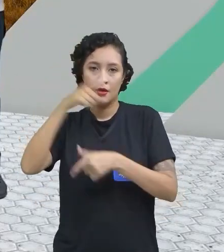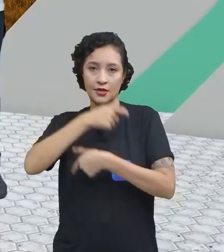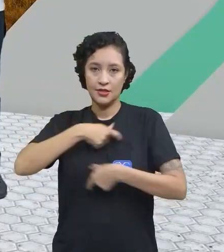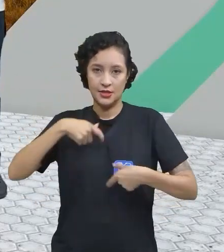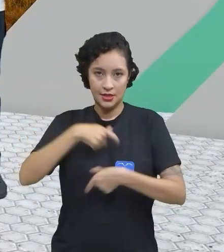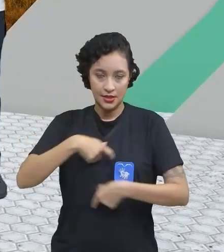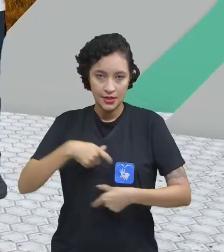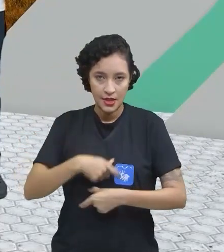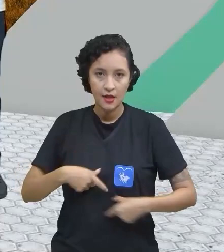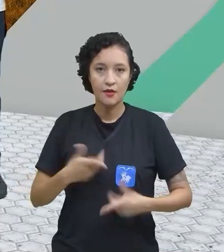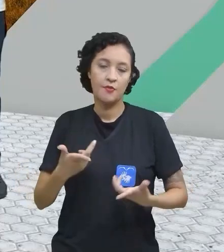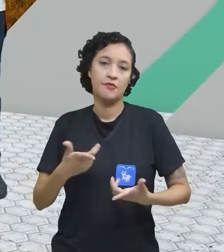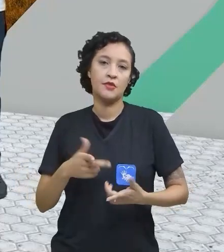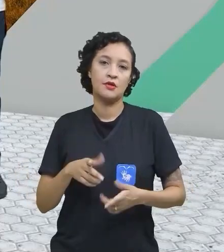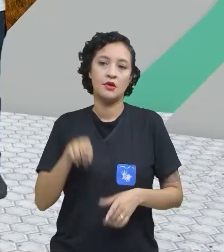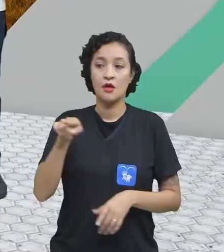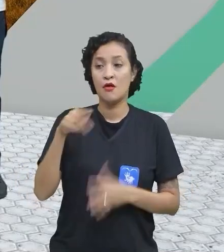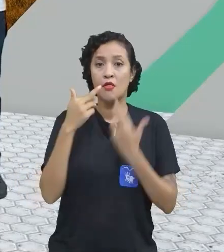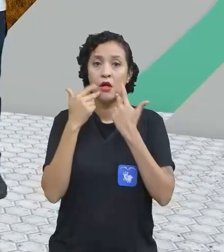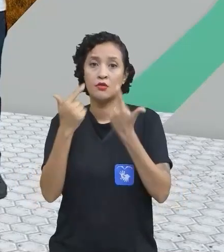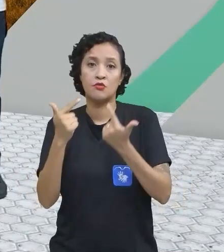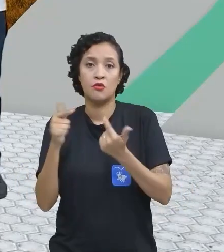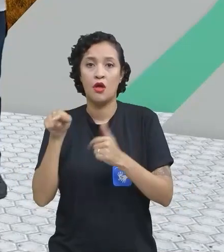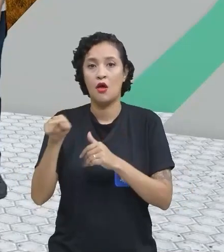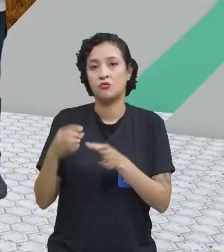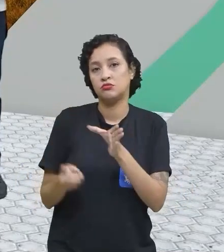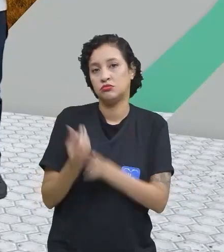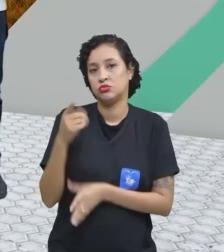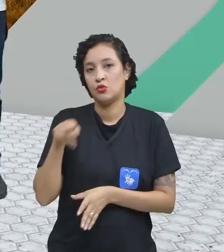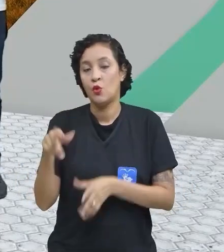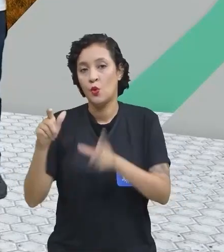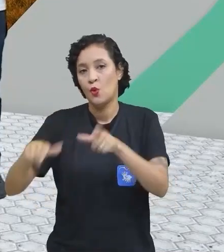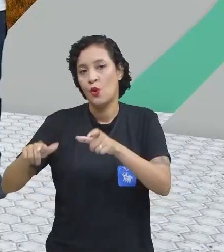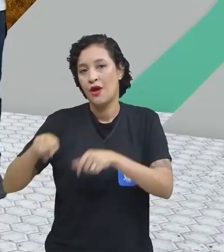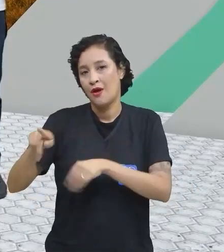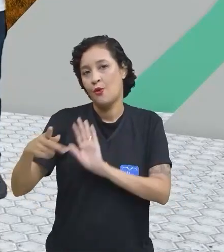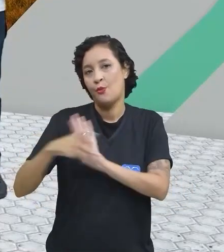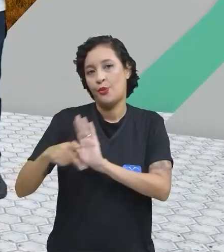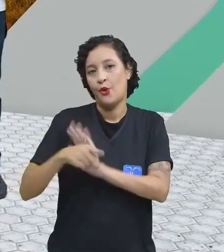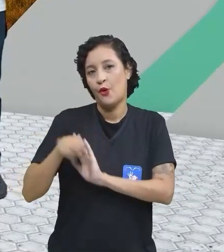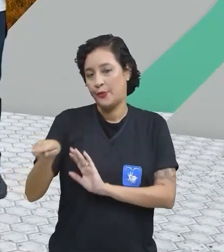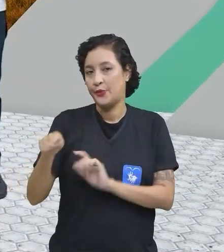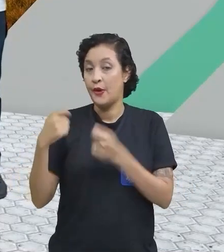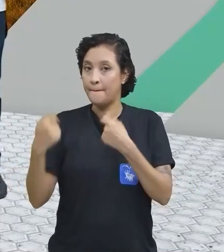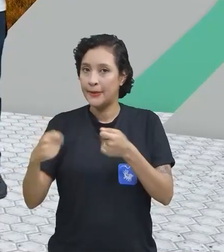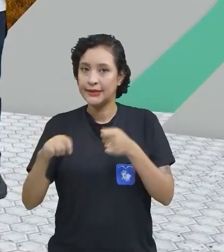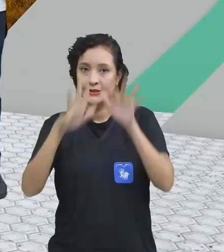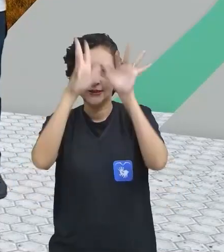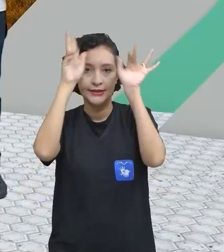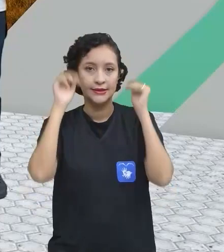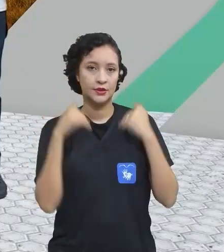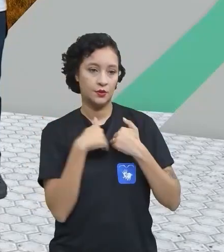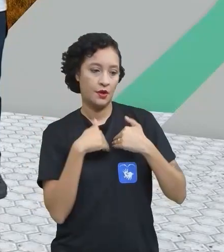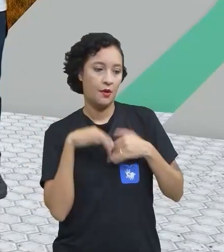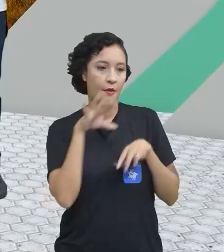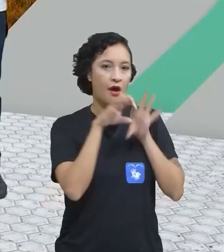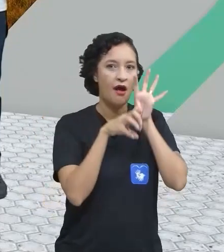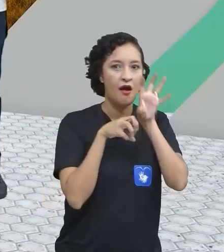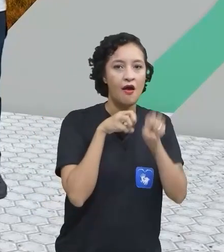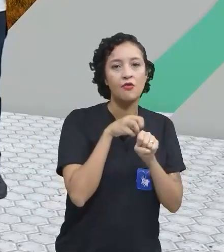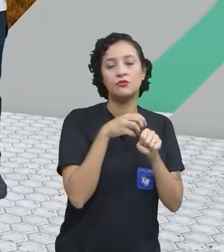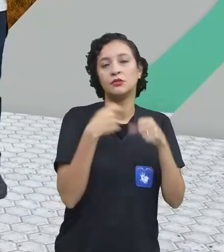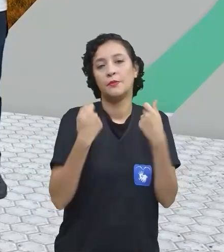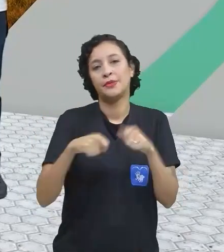né? Onde ele é natural, de onde ele veio. Então ele precisa desses animais para sobreviver, que é no safari, bem longe, mas